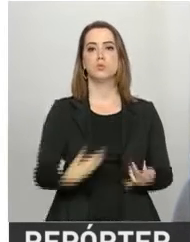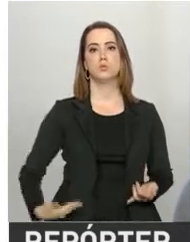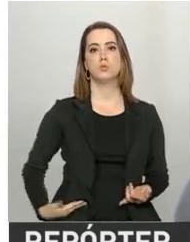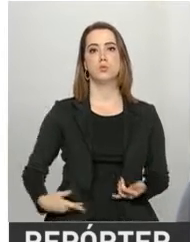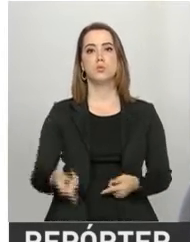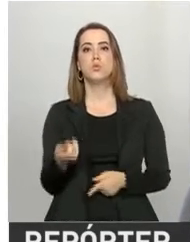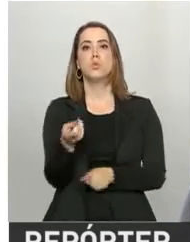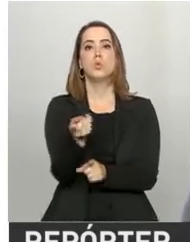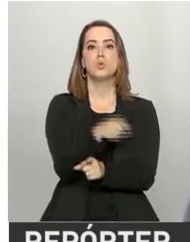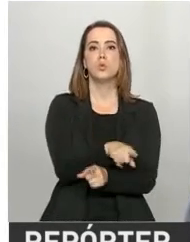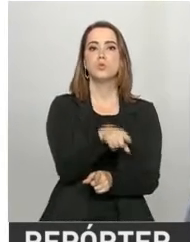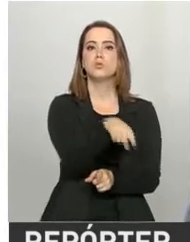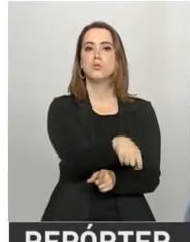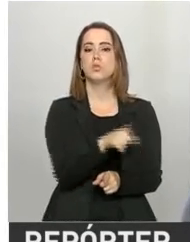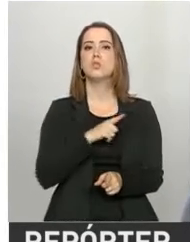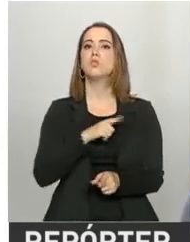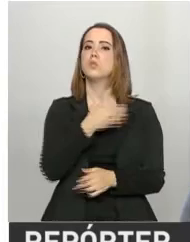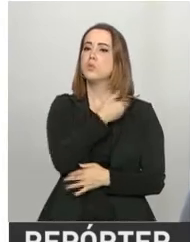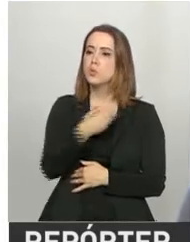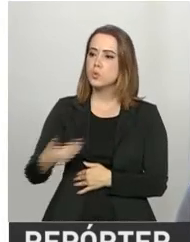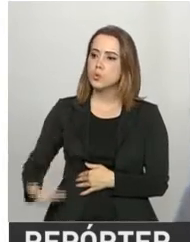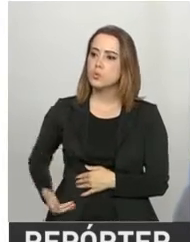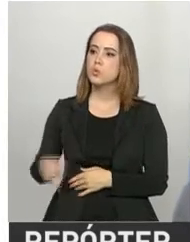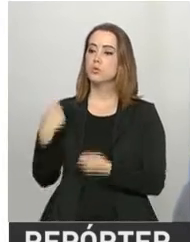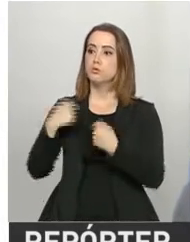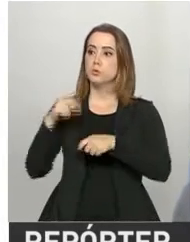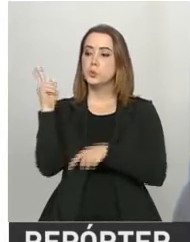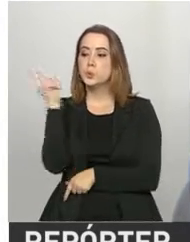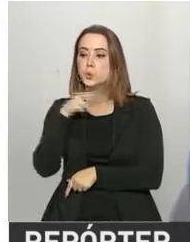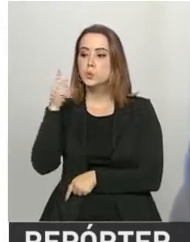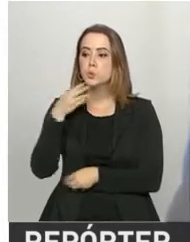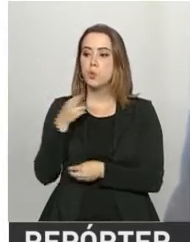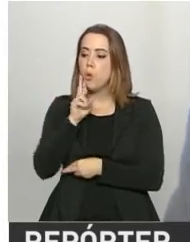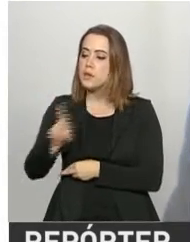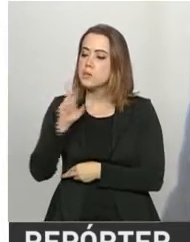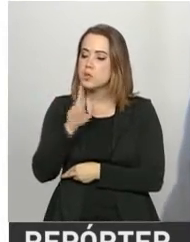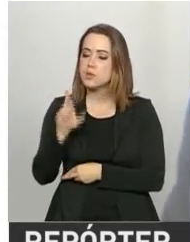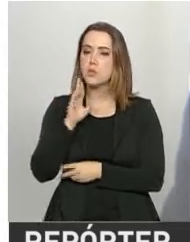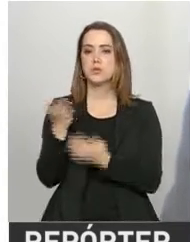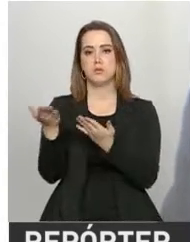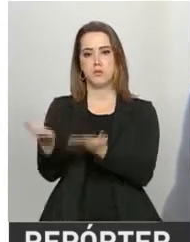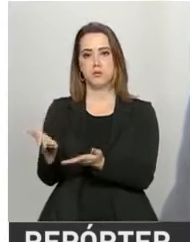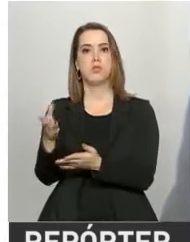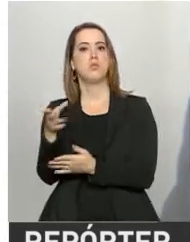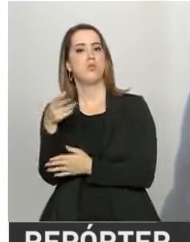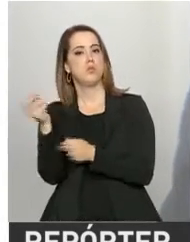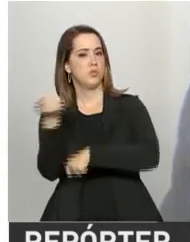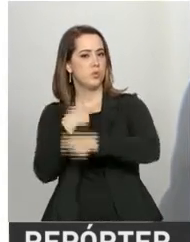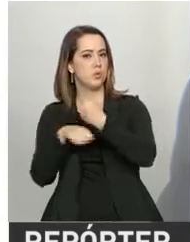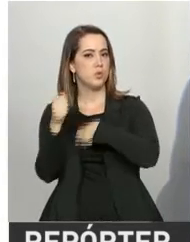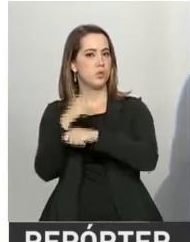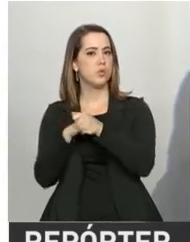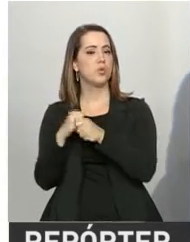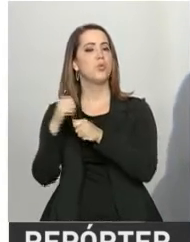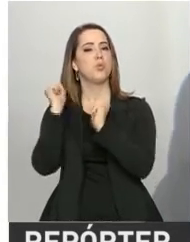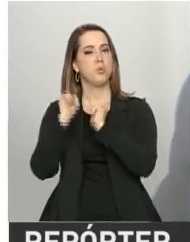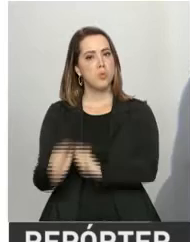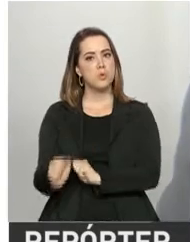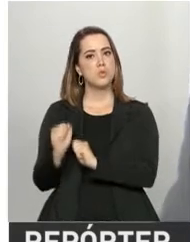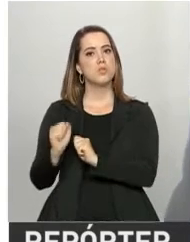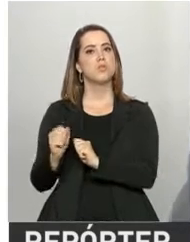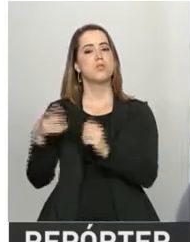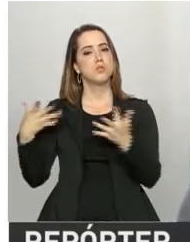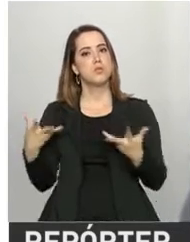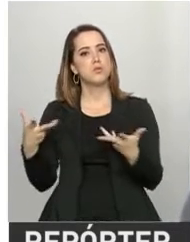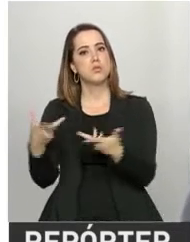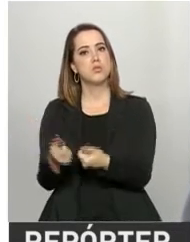lado, temos o Estado com a urgência de gerar soluções rápidas, econômicas, escaláveis e